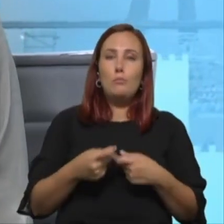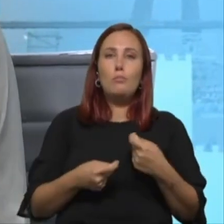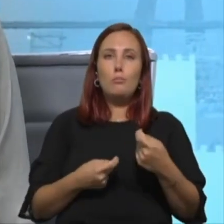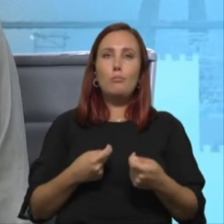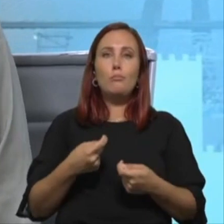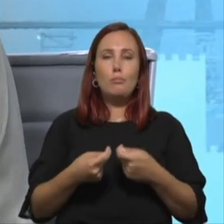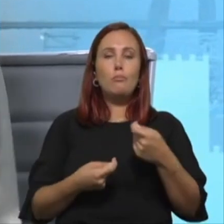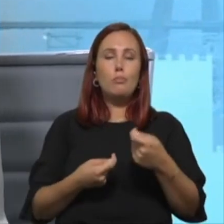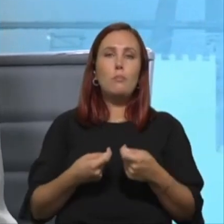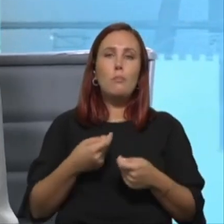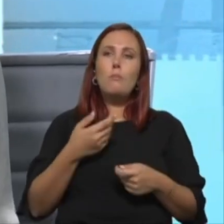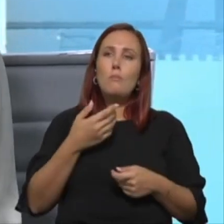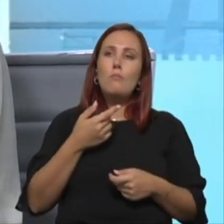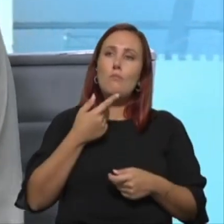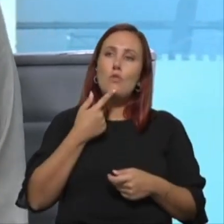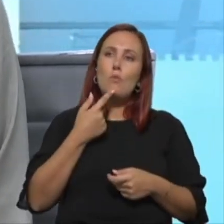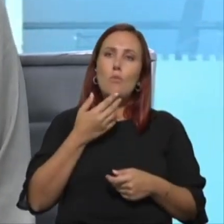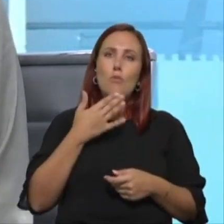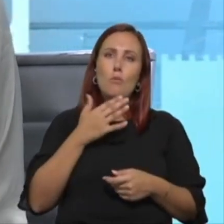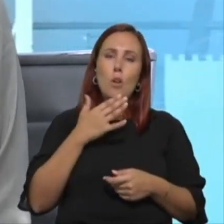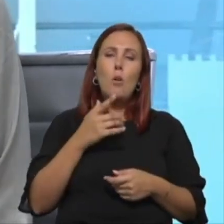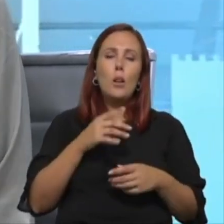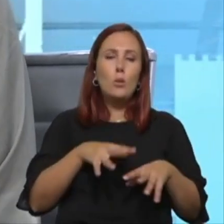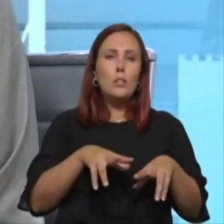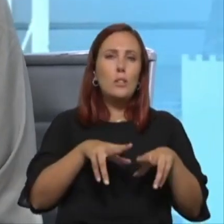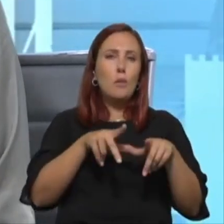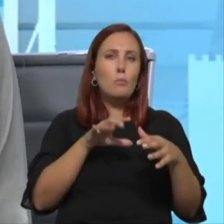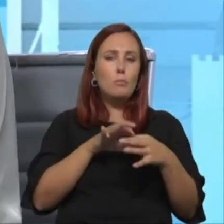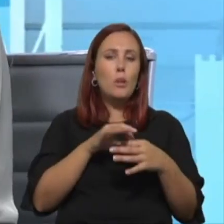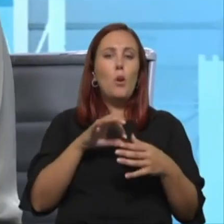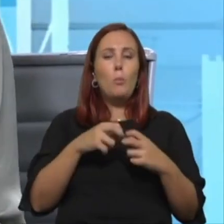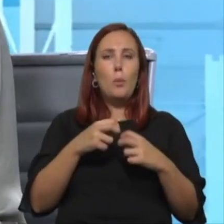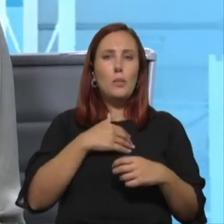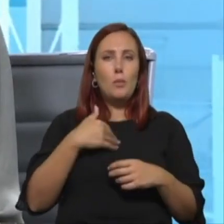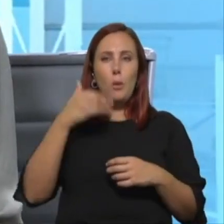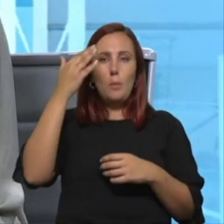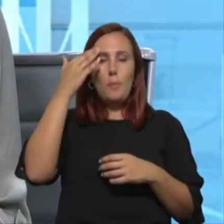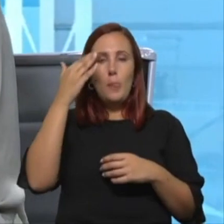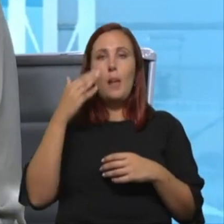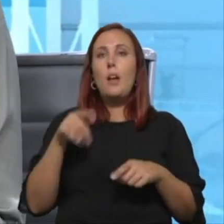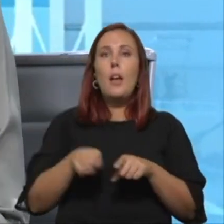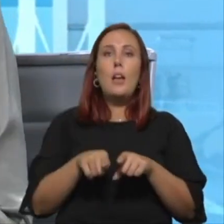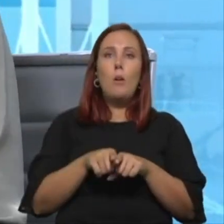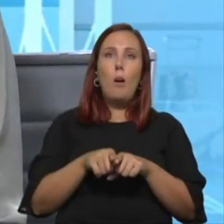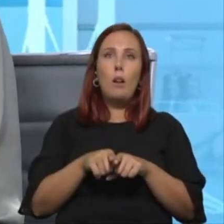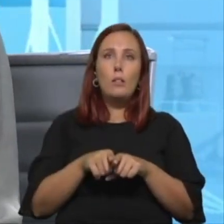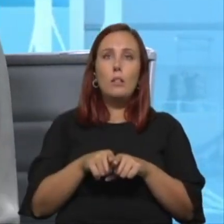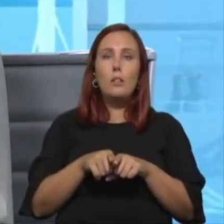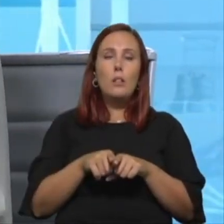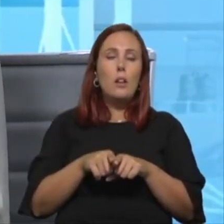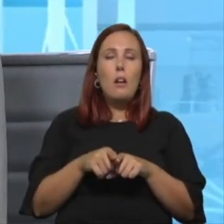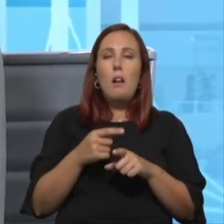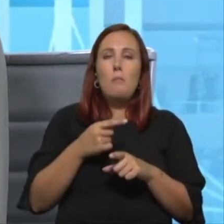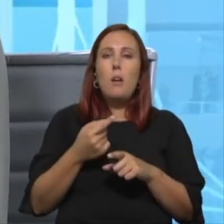vez mais a perceber o desenvolvimento, os problemas de saúde mental não se desenvolvem, ou raramente se